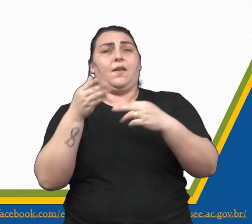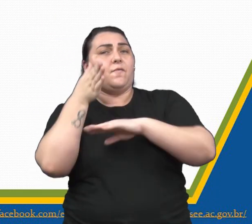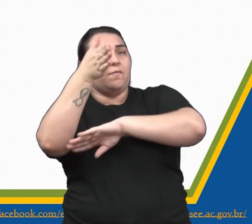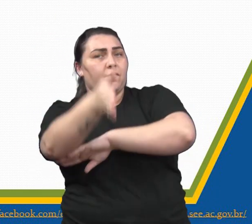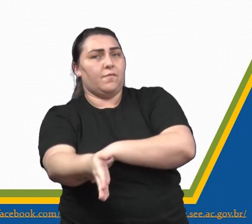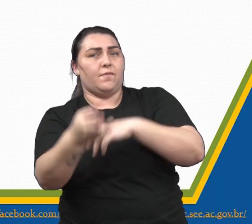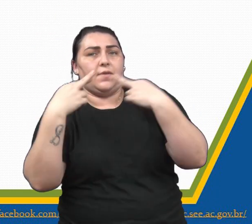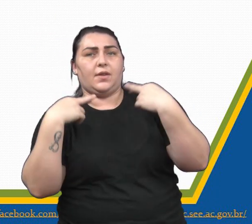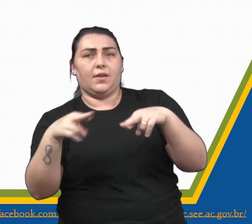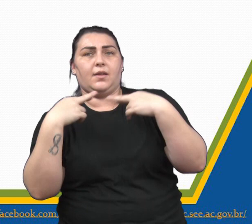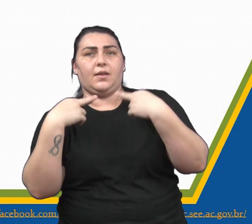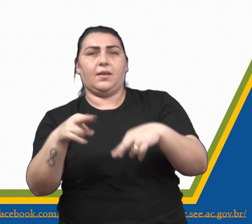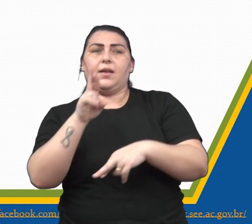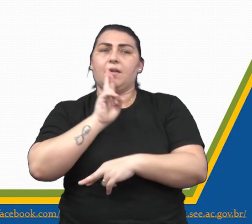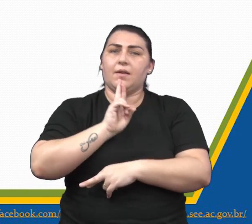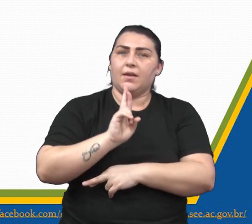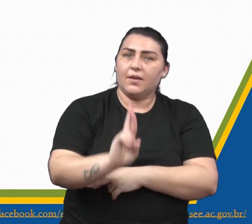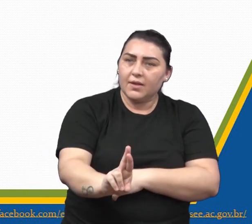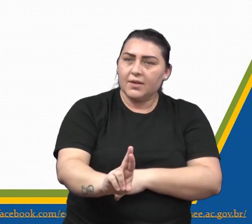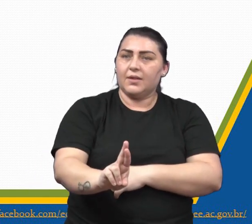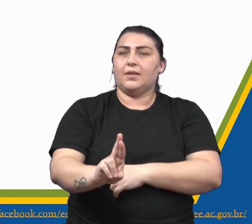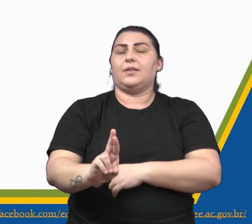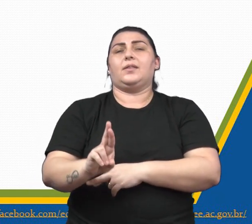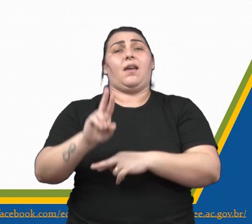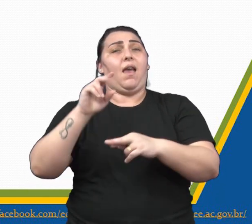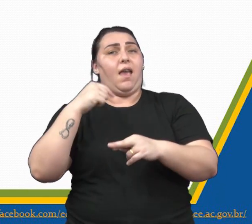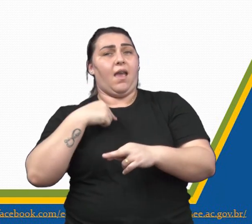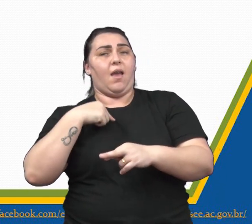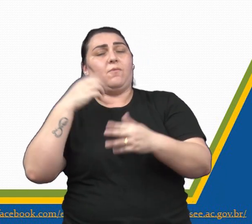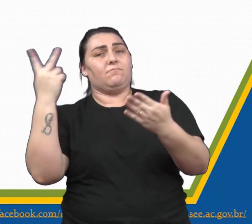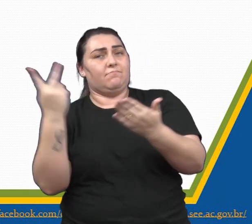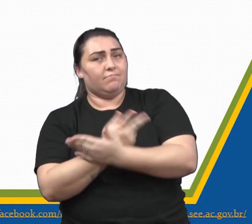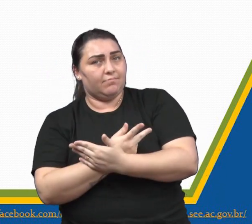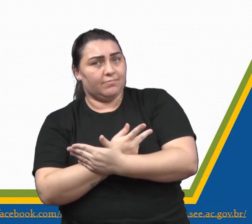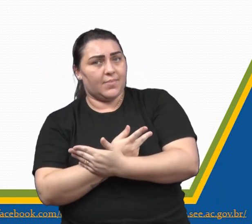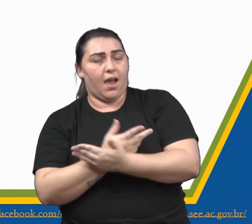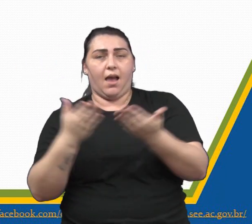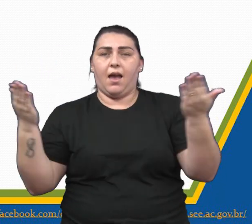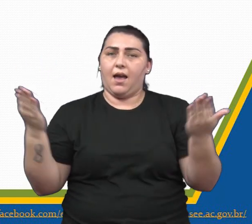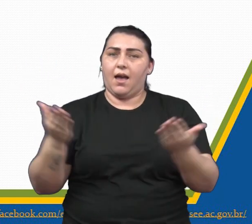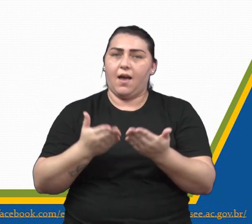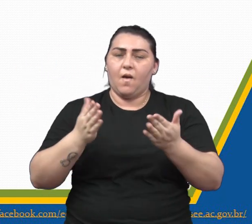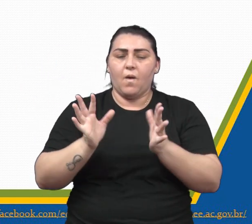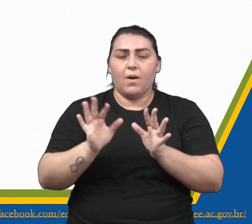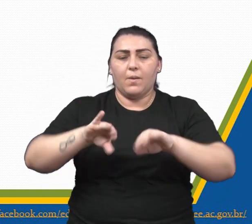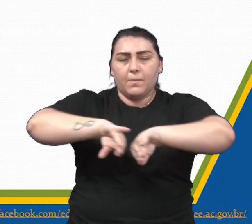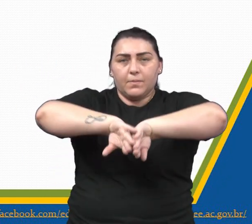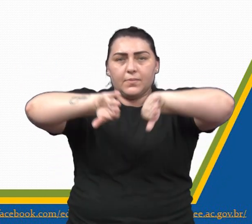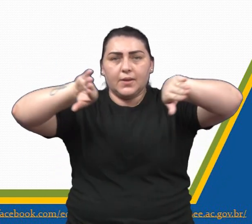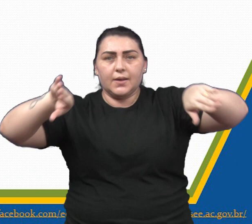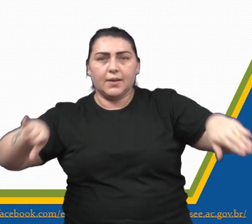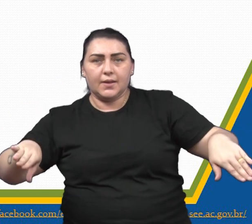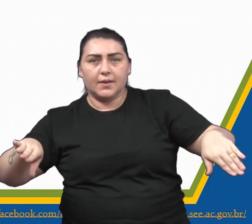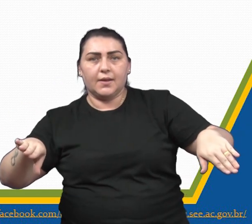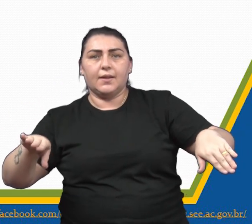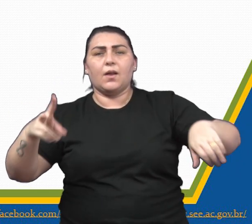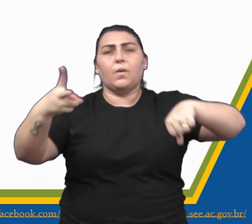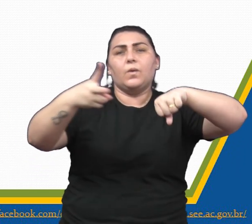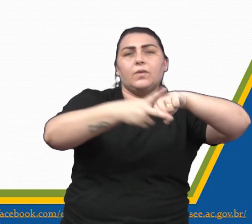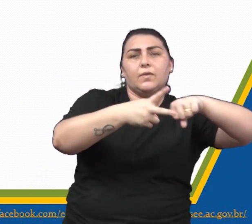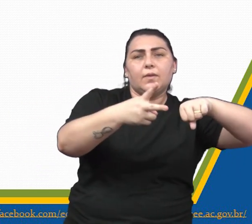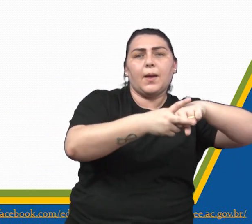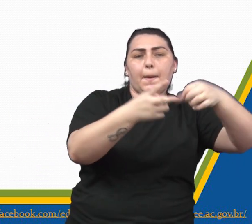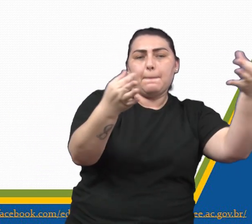reclamar, respondeu, foi, estava errado. Agora, vamos dividir em pretérito perfeito e